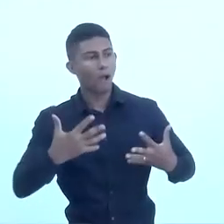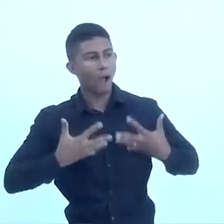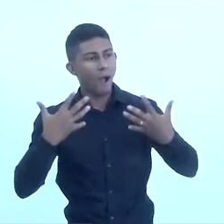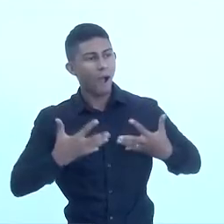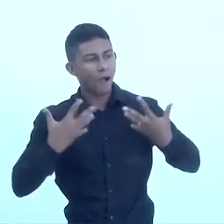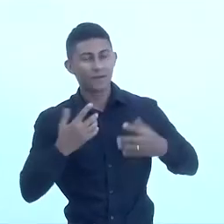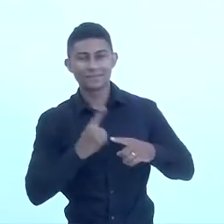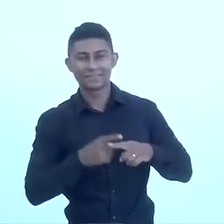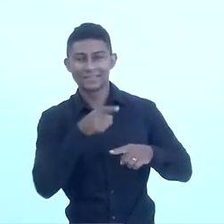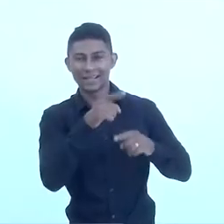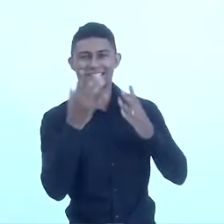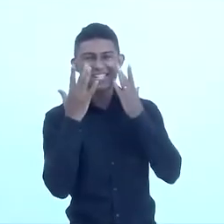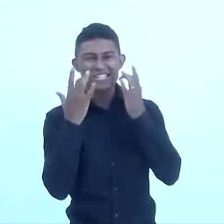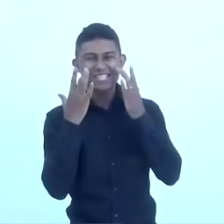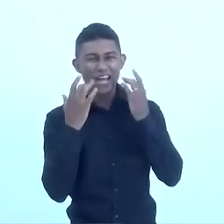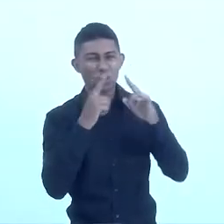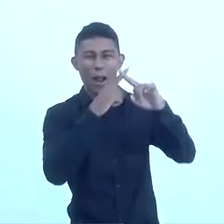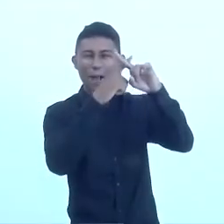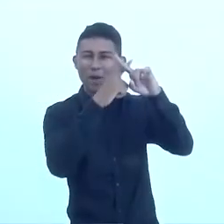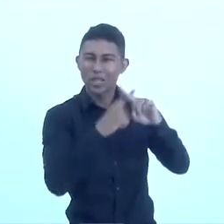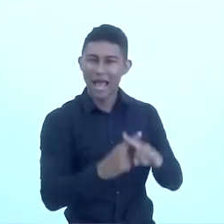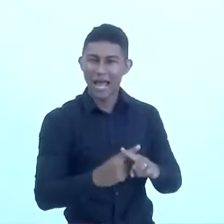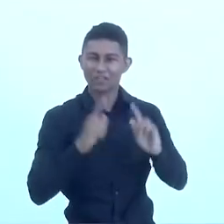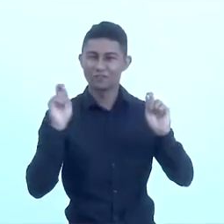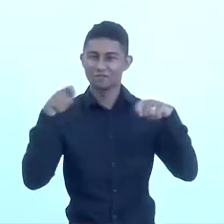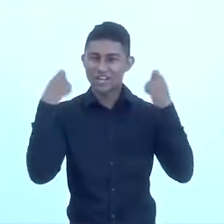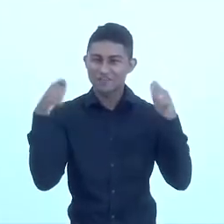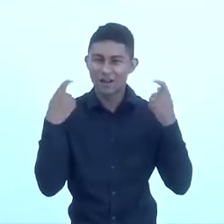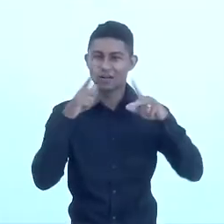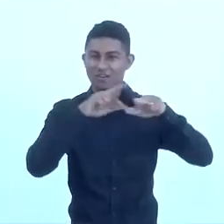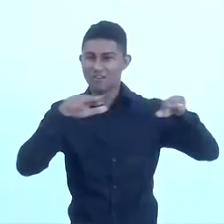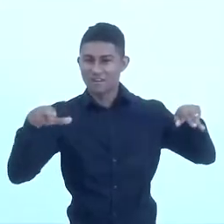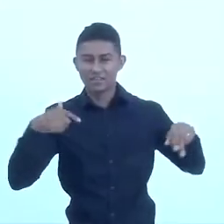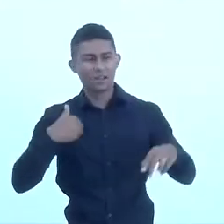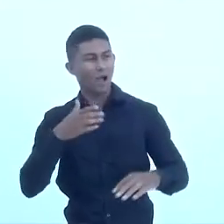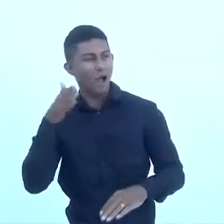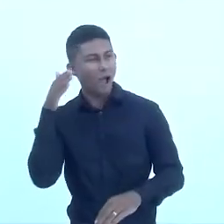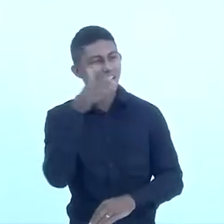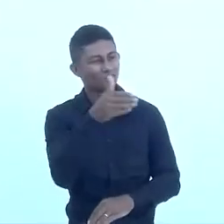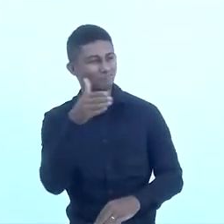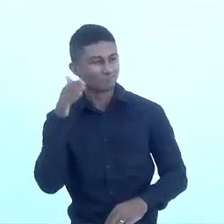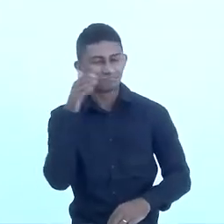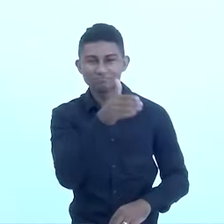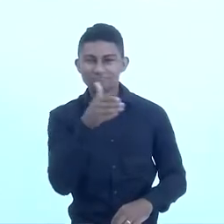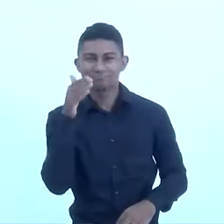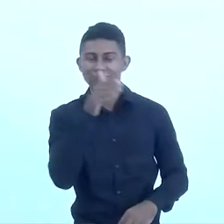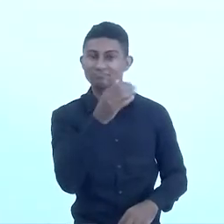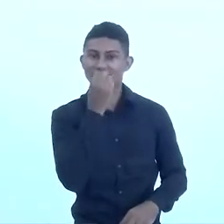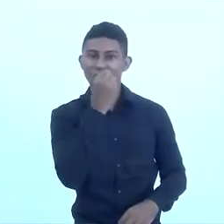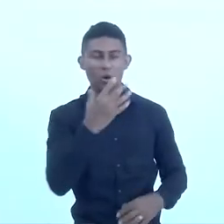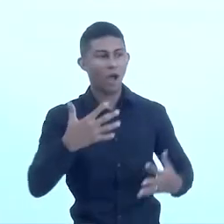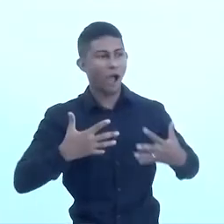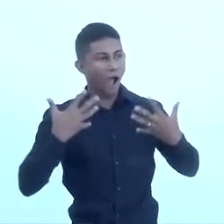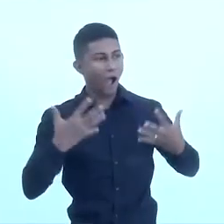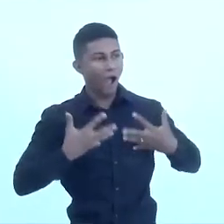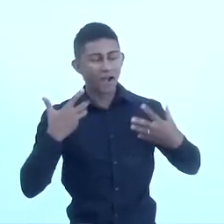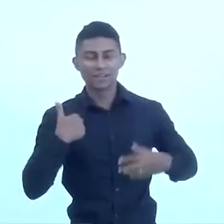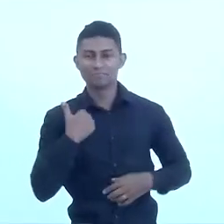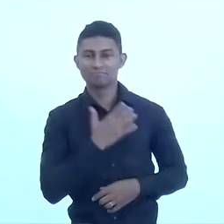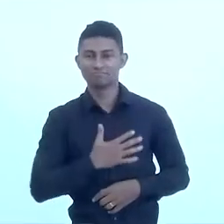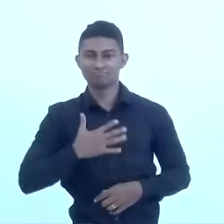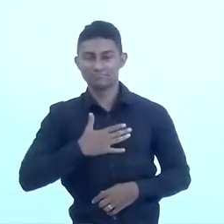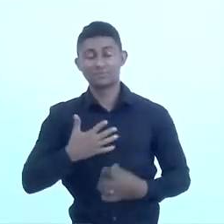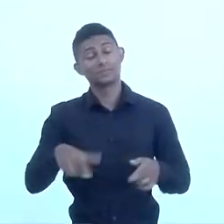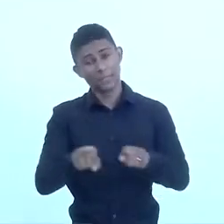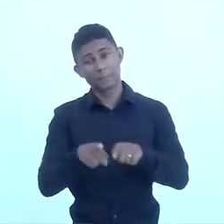propõe campeonatos, festivais, e aí eu passo a entrar em festivais e tal. Mas ainda